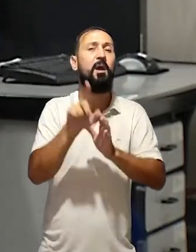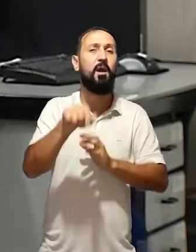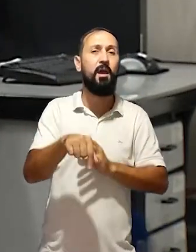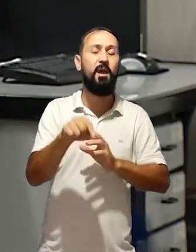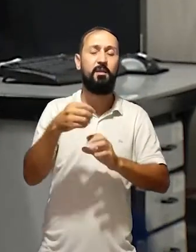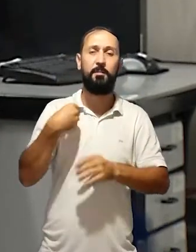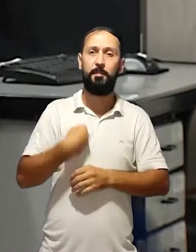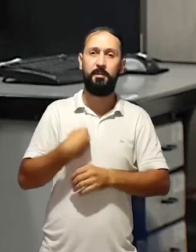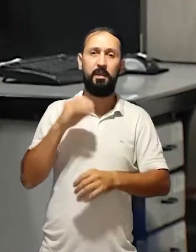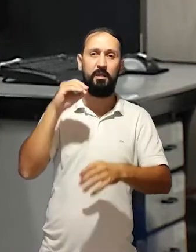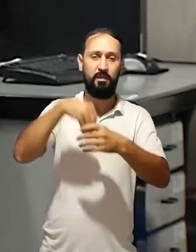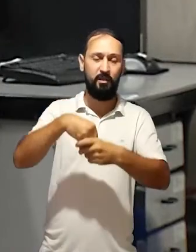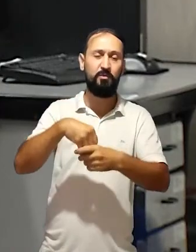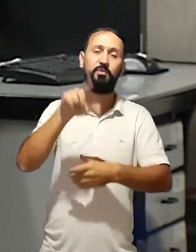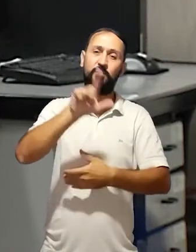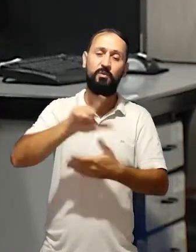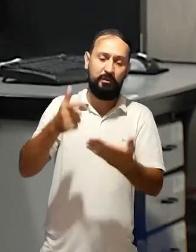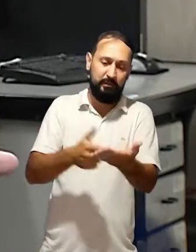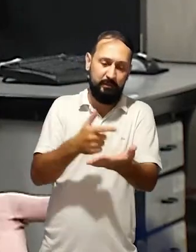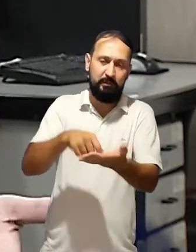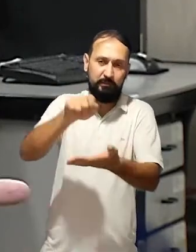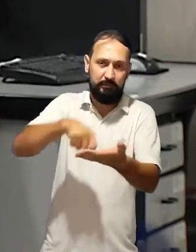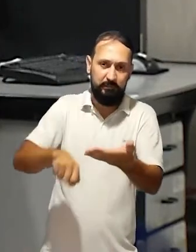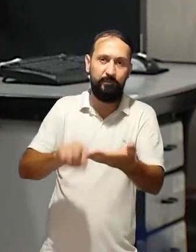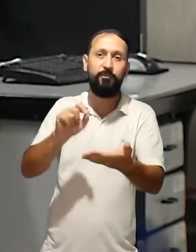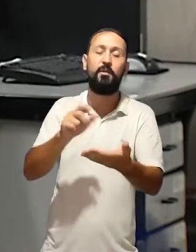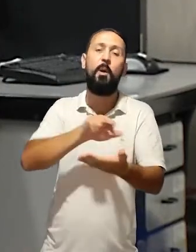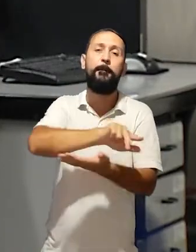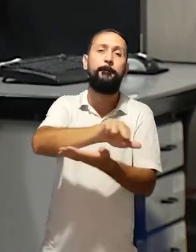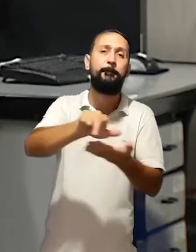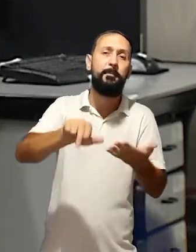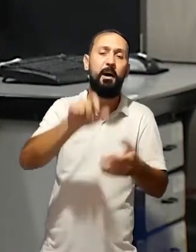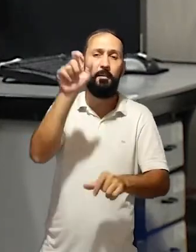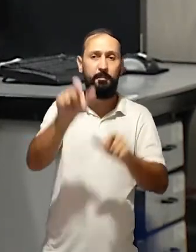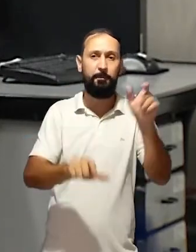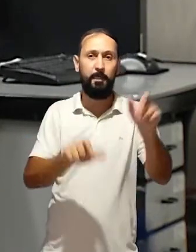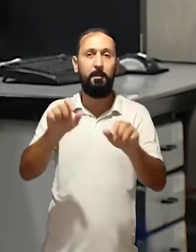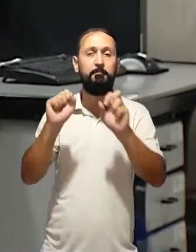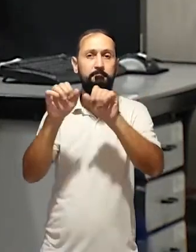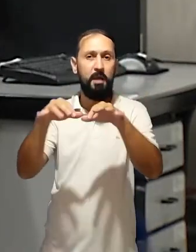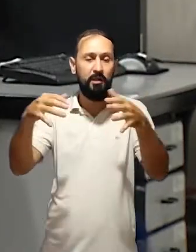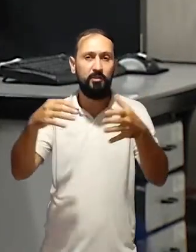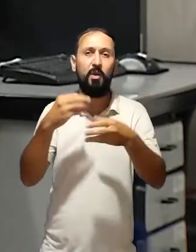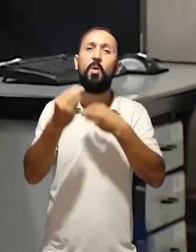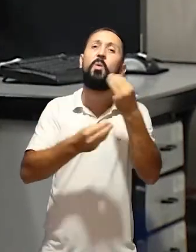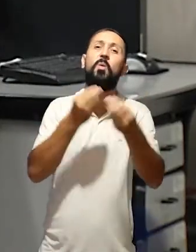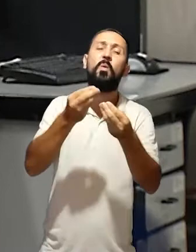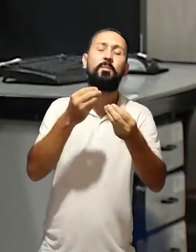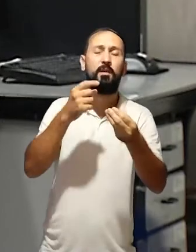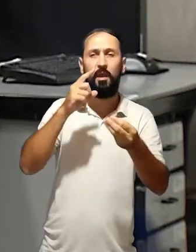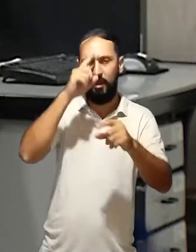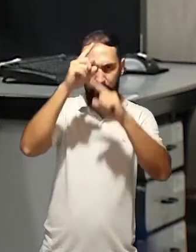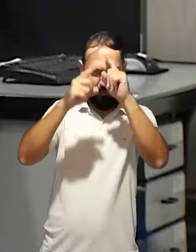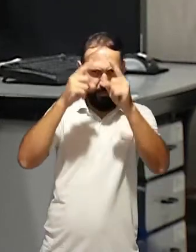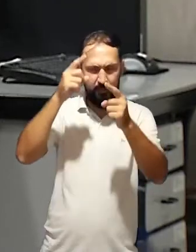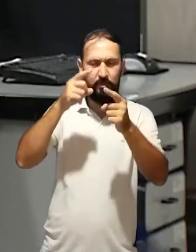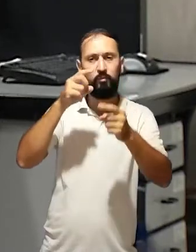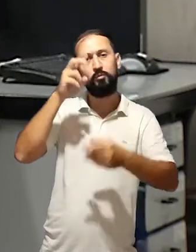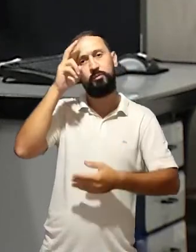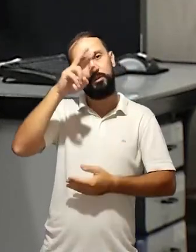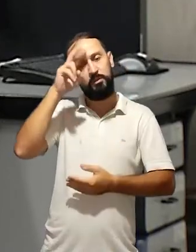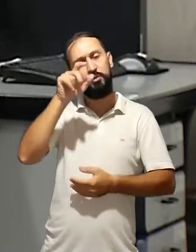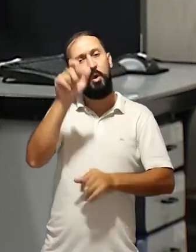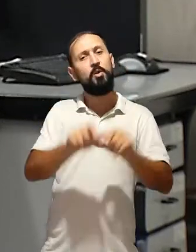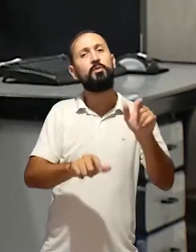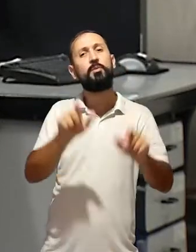características são bastante presentes nas suas obras, assim como a presença de diversos personagens mágicos. Como que é o processo de criação